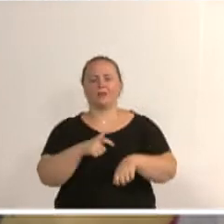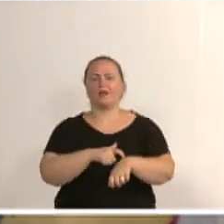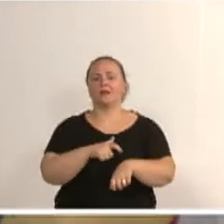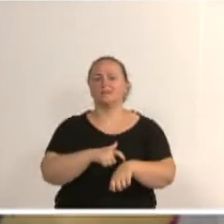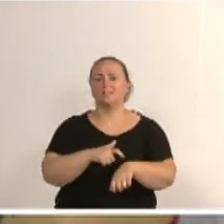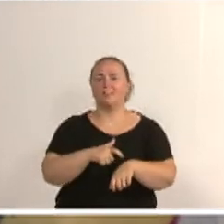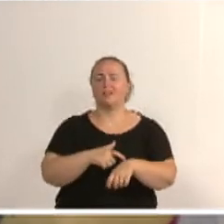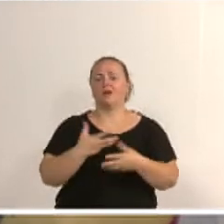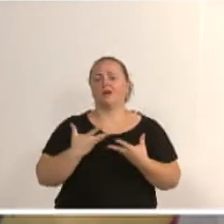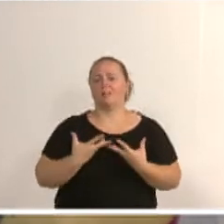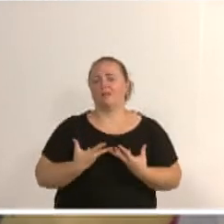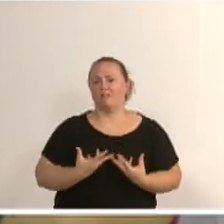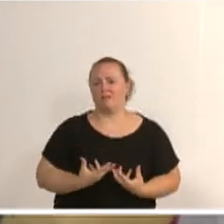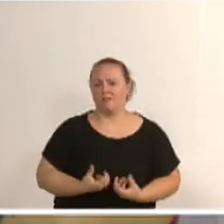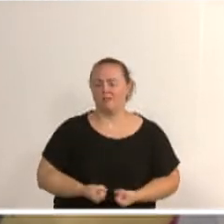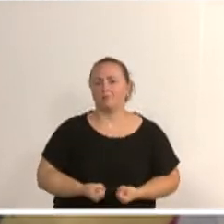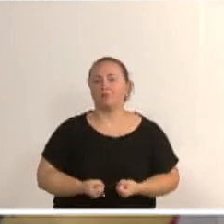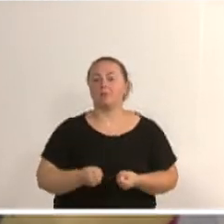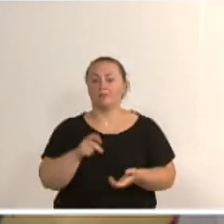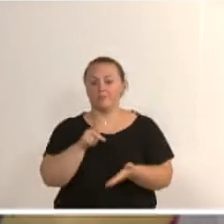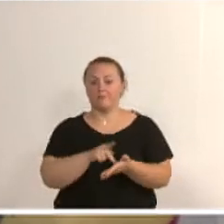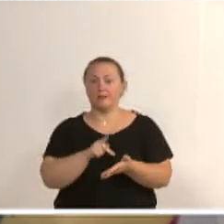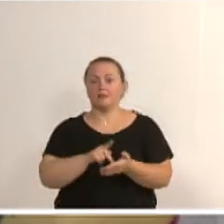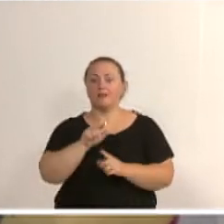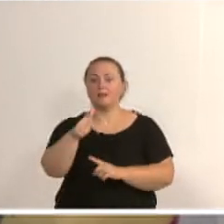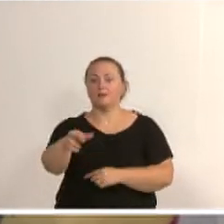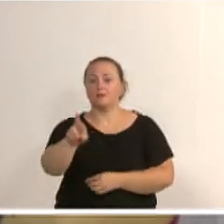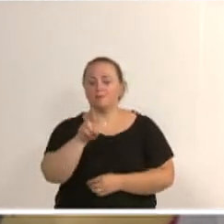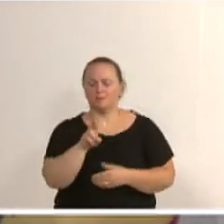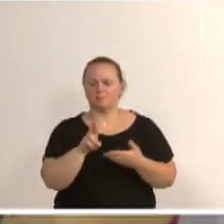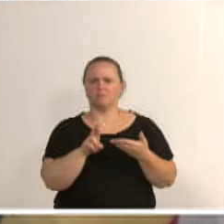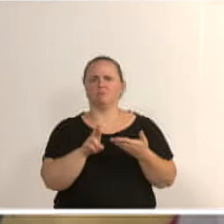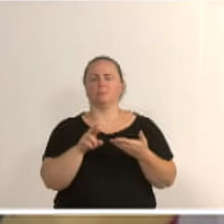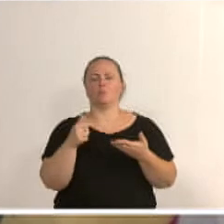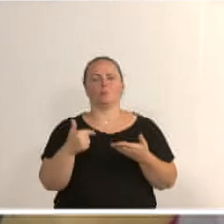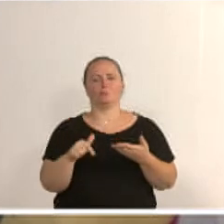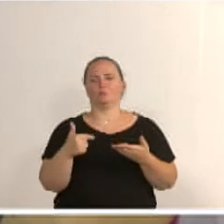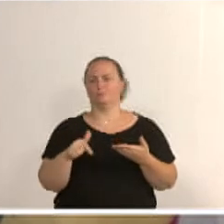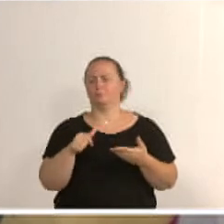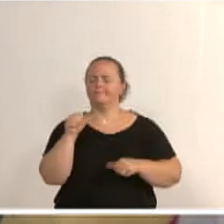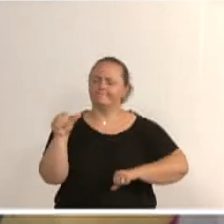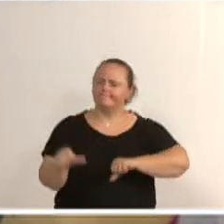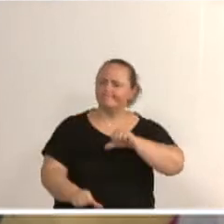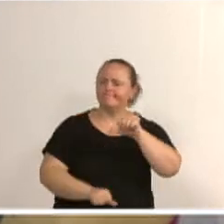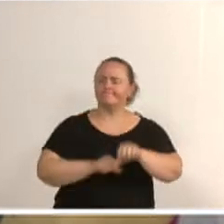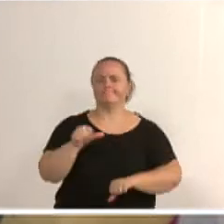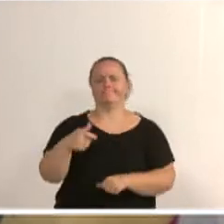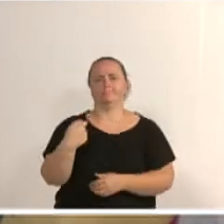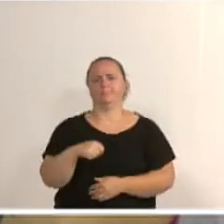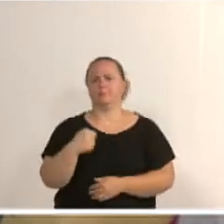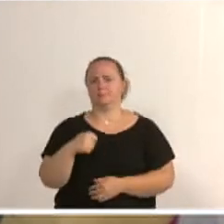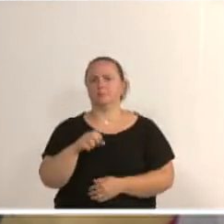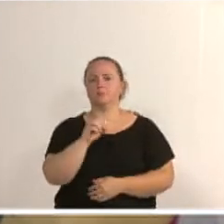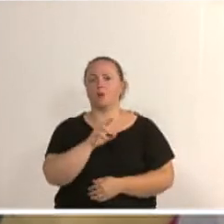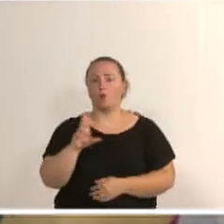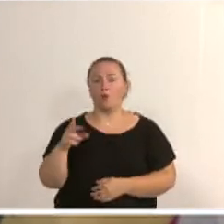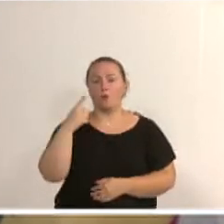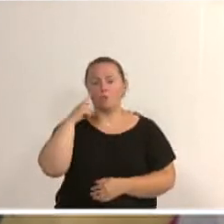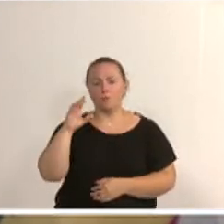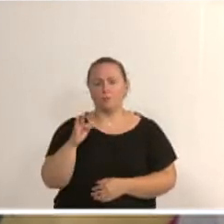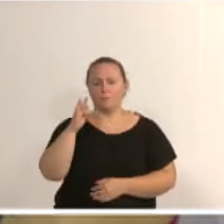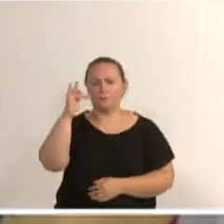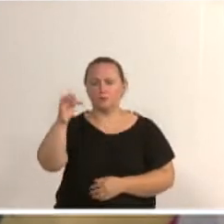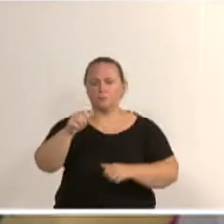são cansativas e de concreto depois pouco se vê. E isso tem que ser mudado nesta casa, ou corremos o risco de um dia não ver mais ninguém